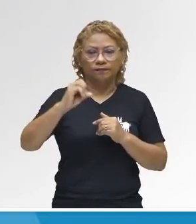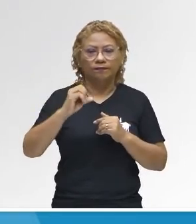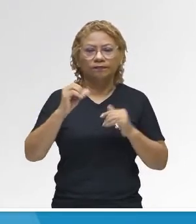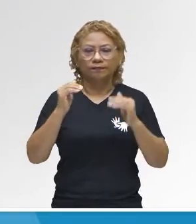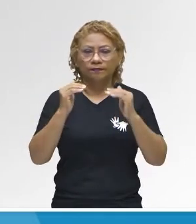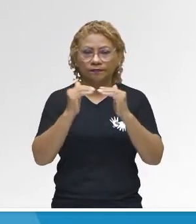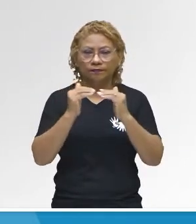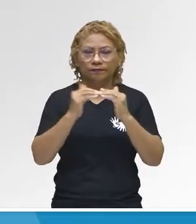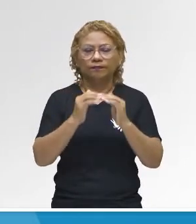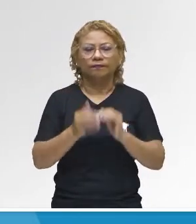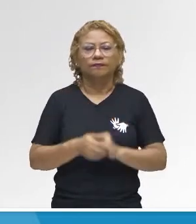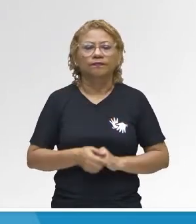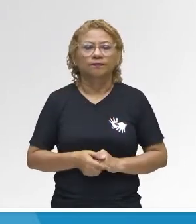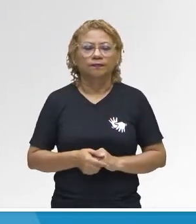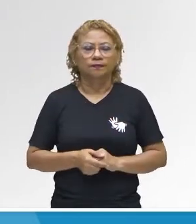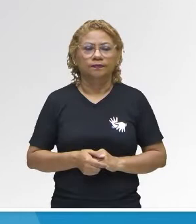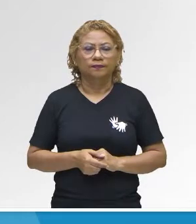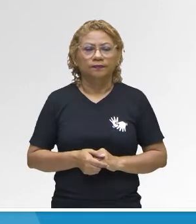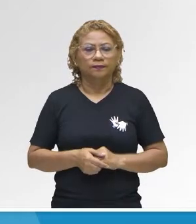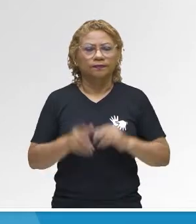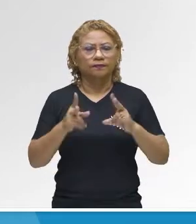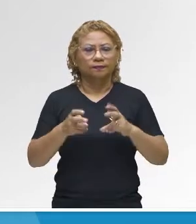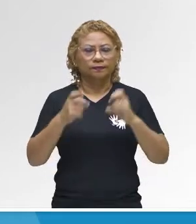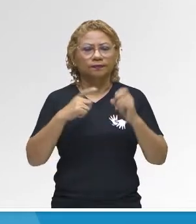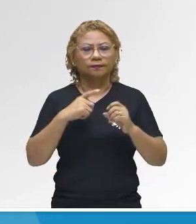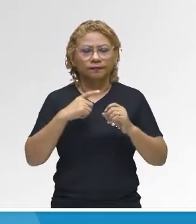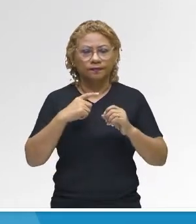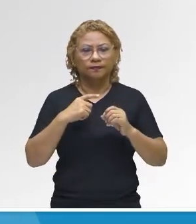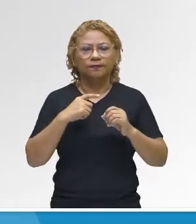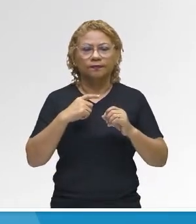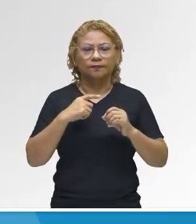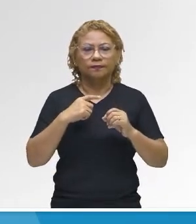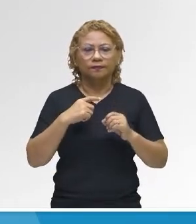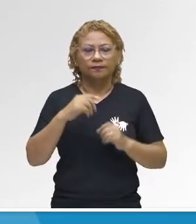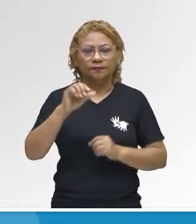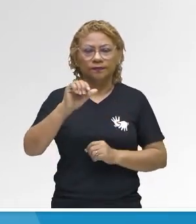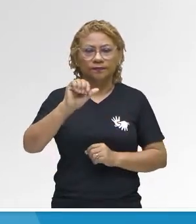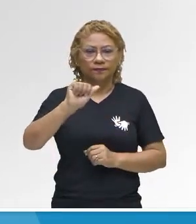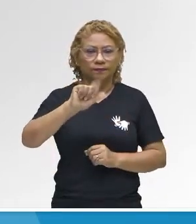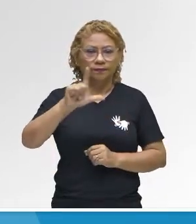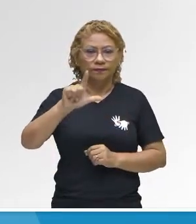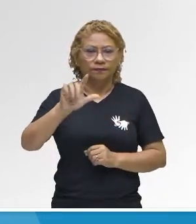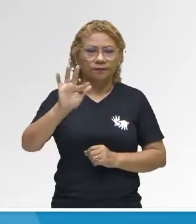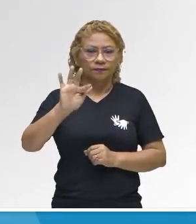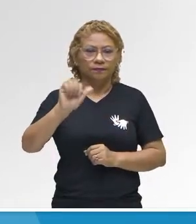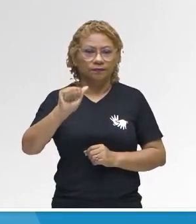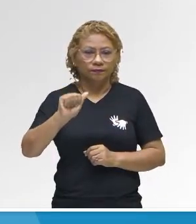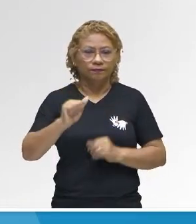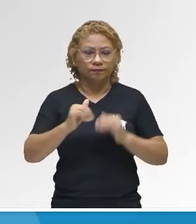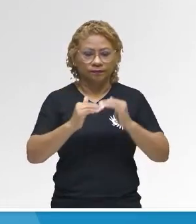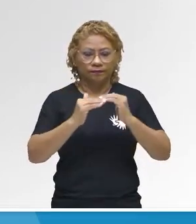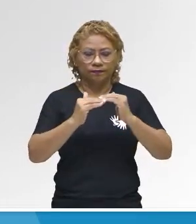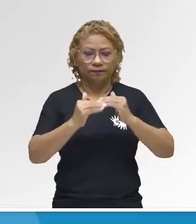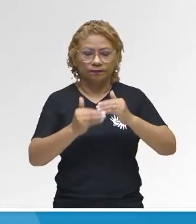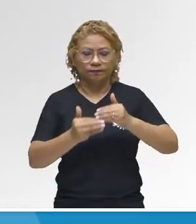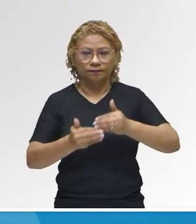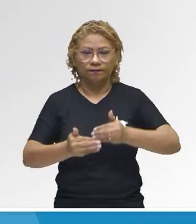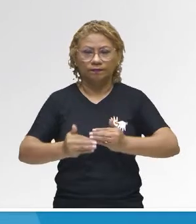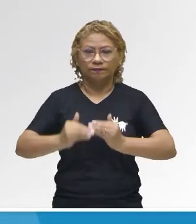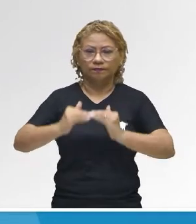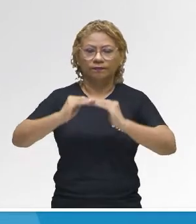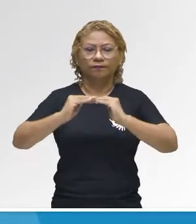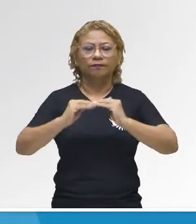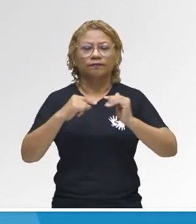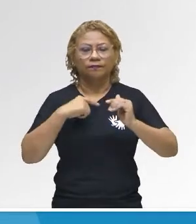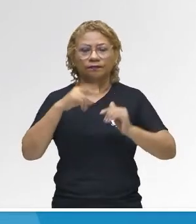que nós temos aqui esse plano alfa, tá? Que é essa parte azul clara, né? E aqui nós temos uma reta. Então